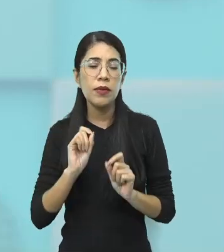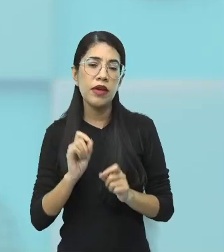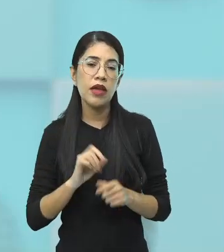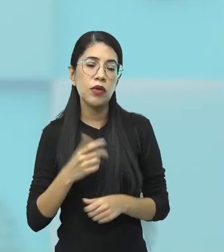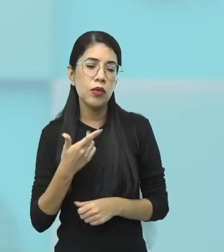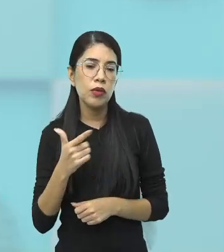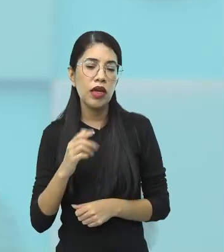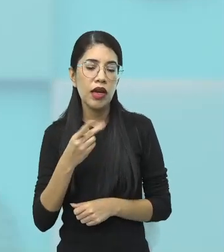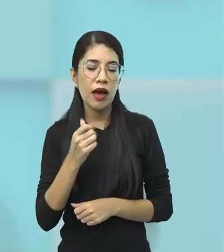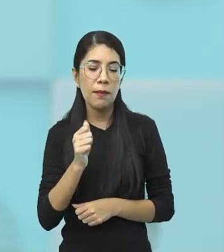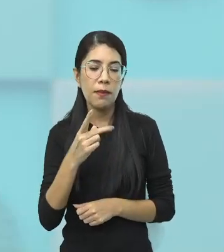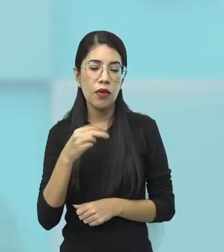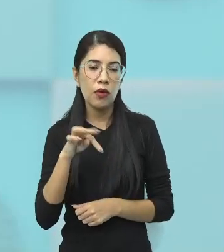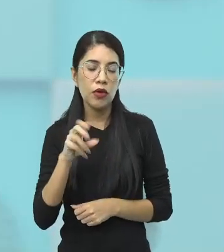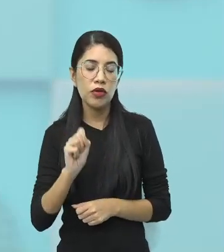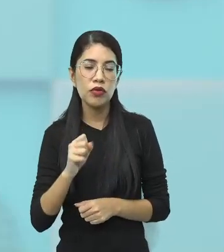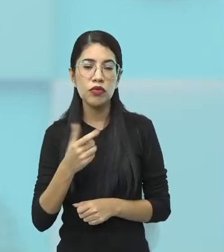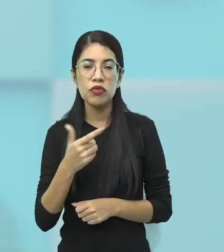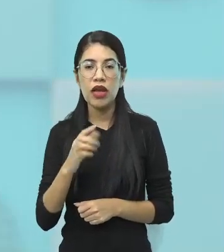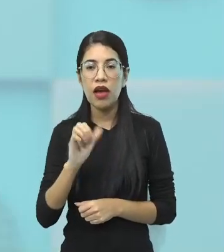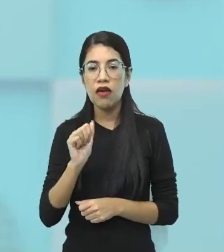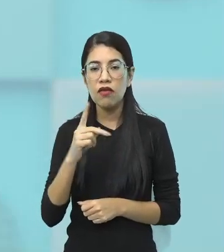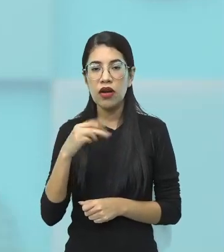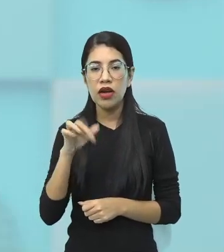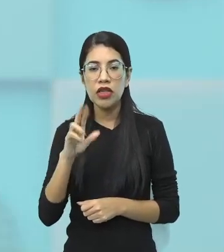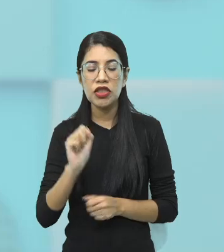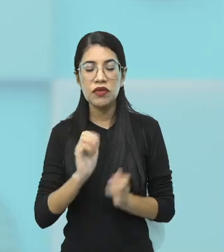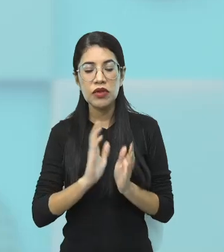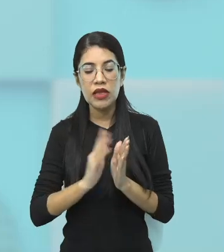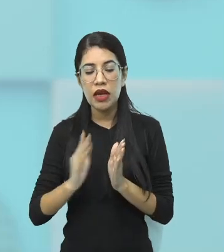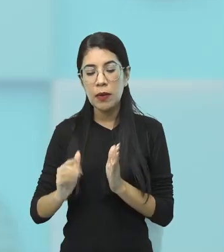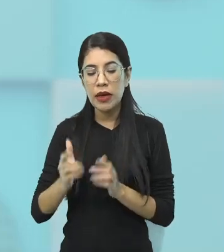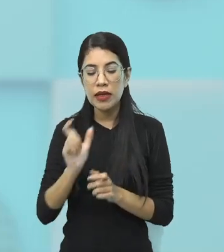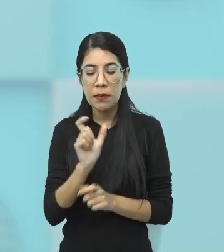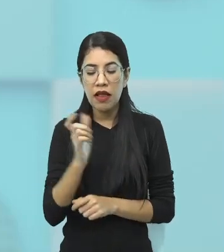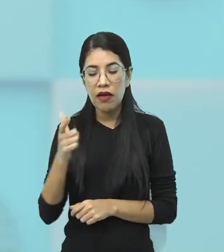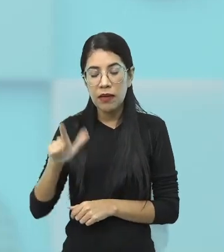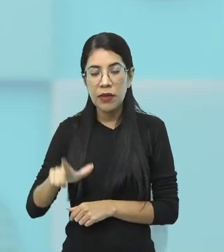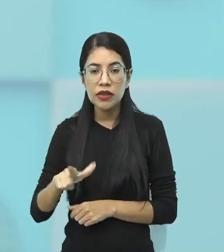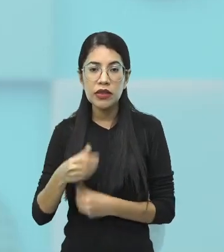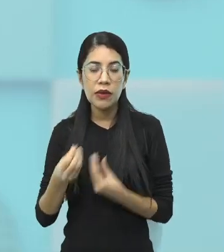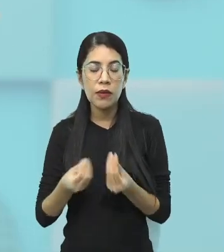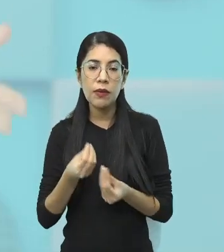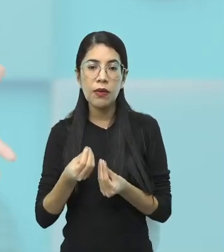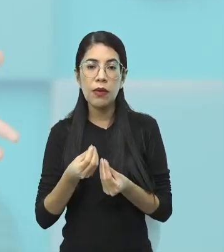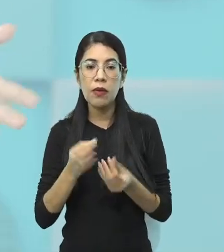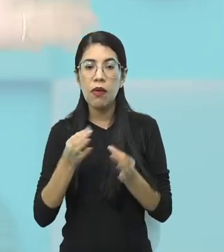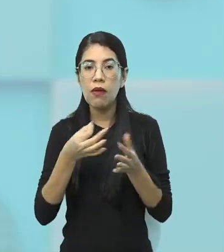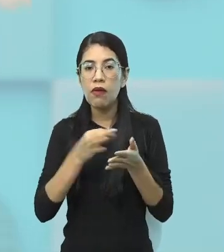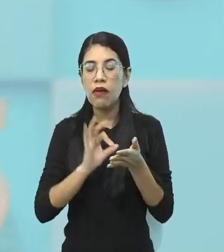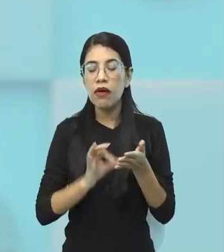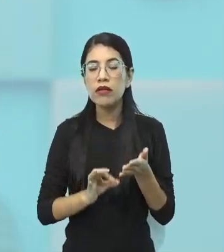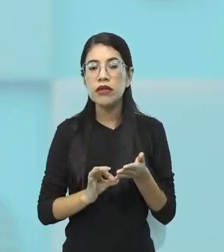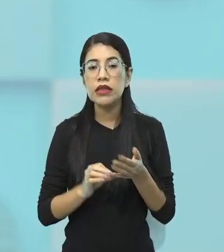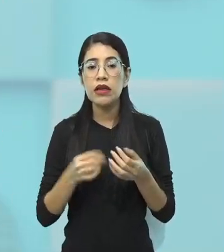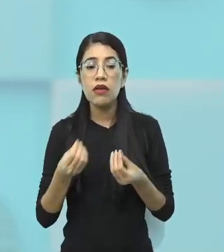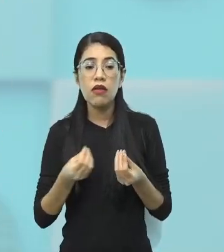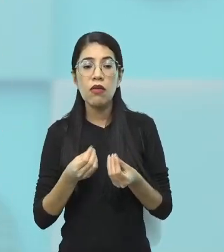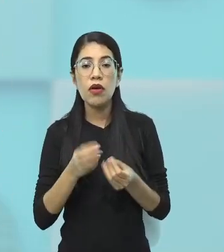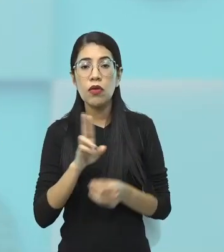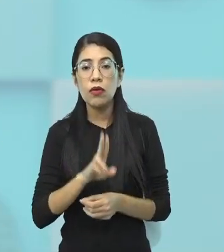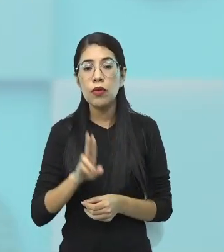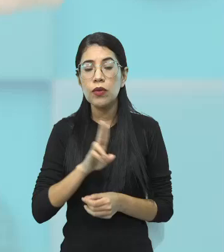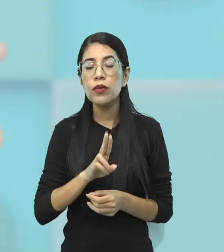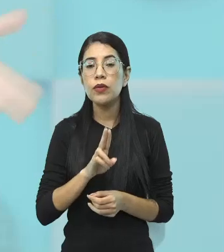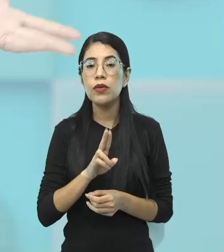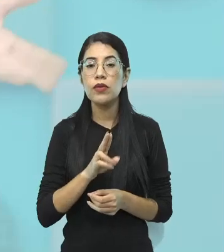um aposto, não tem um vocativo, não tem uma sequência, não tem uma palavra repetida, não tem uma correção. E agora? Eu pontuo, não pontuo, pontuo,